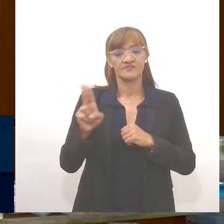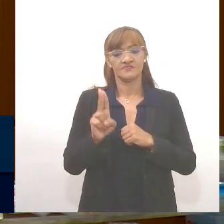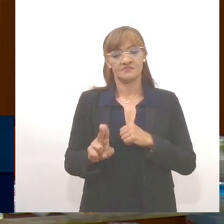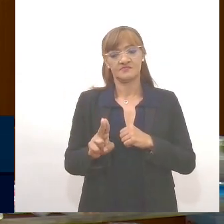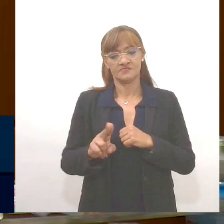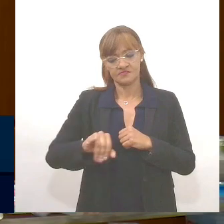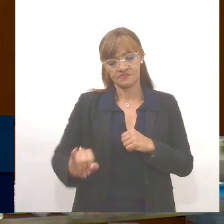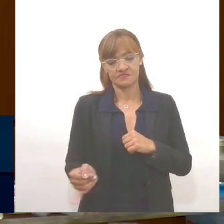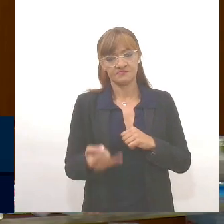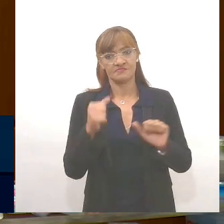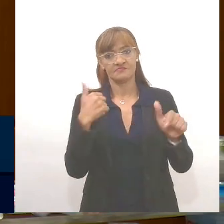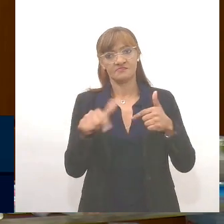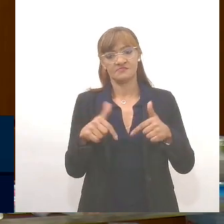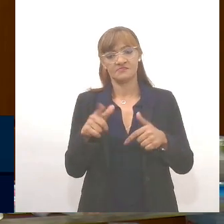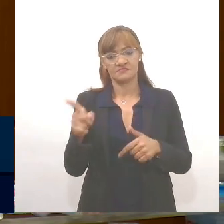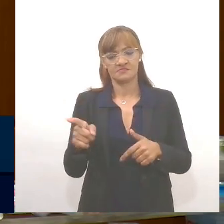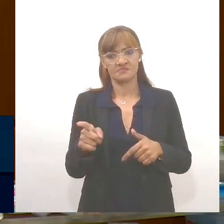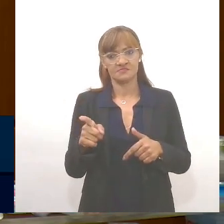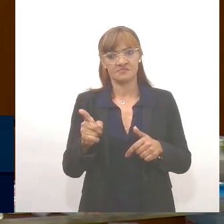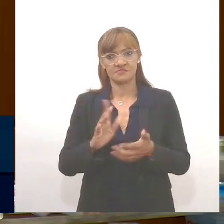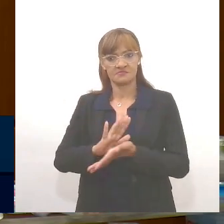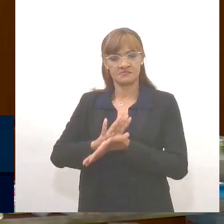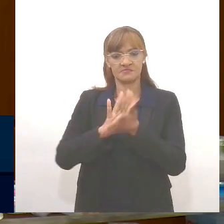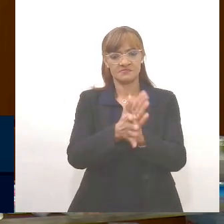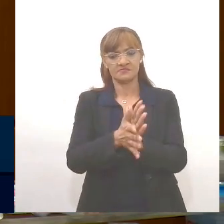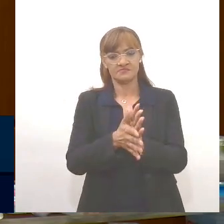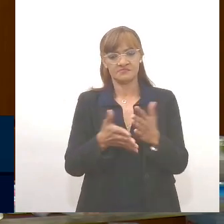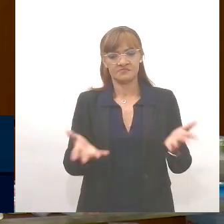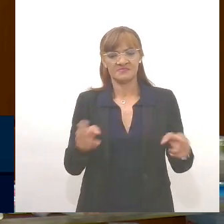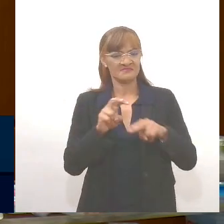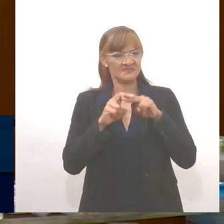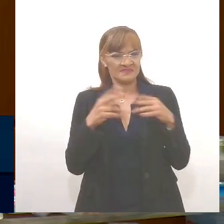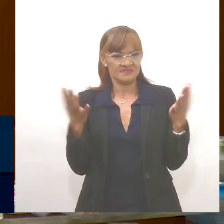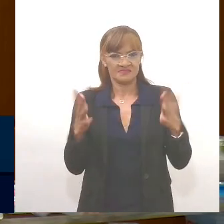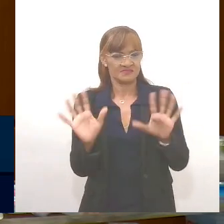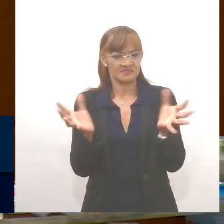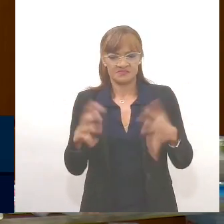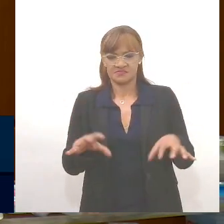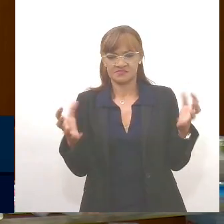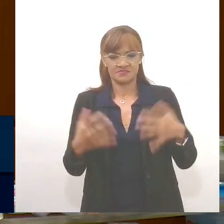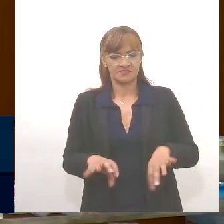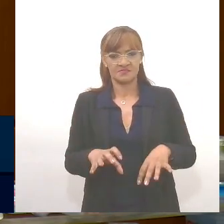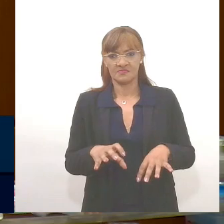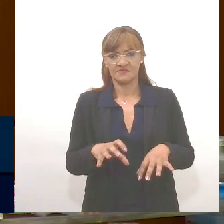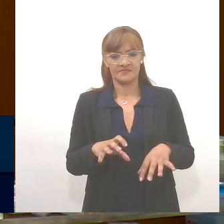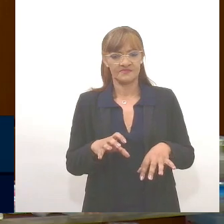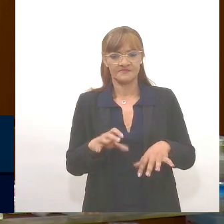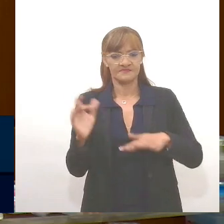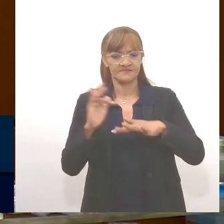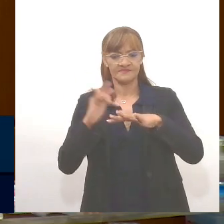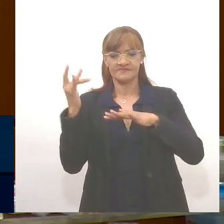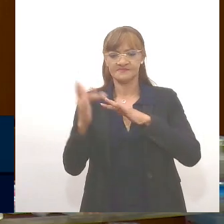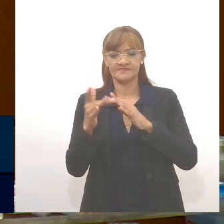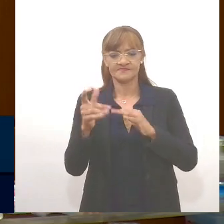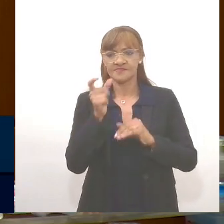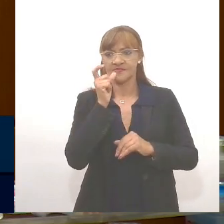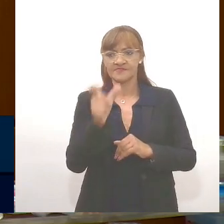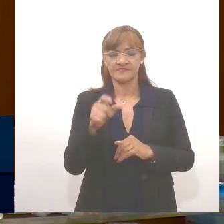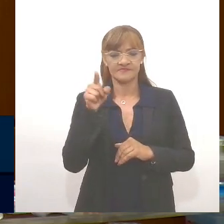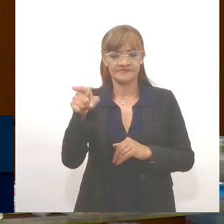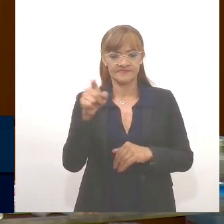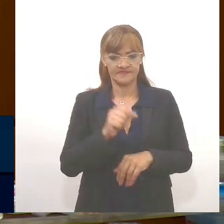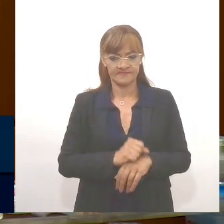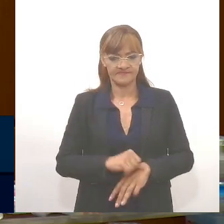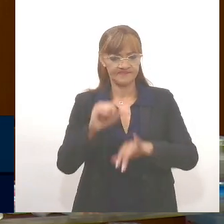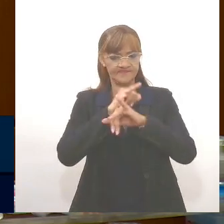sensacionalismo por isso que eu nem cito eu nem coloco nas minhas redes sociais propago esse discurso Porque